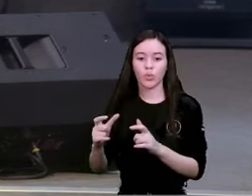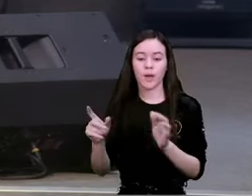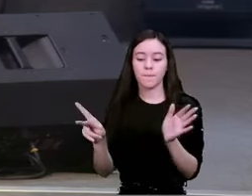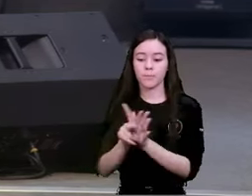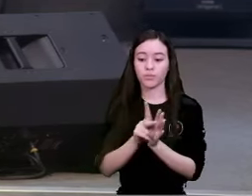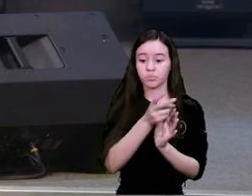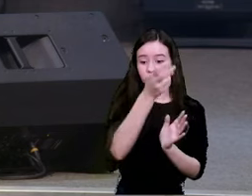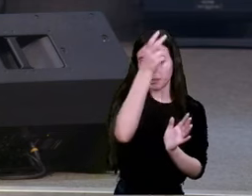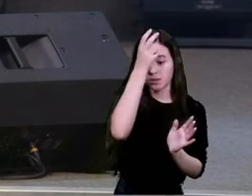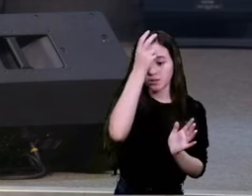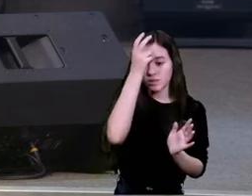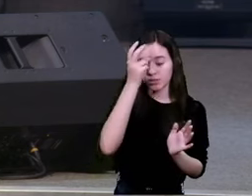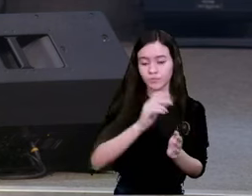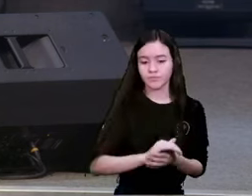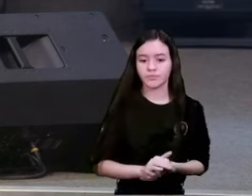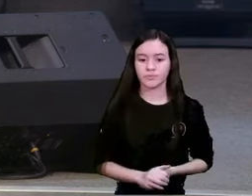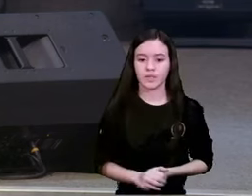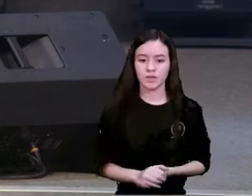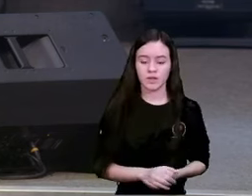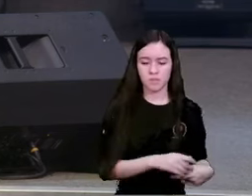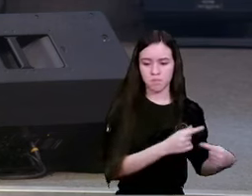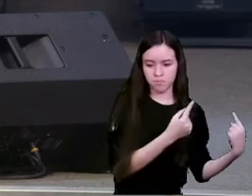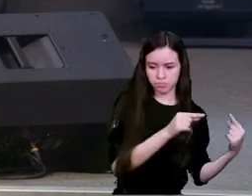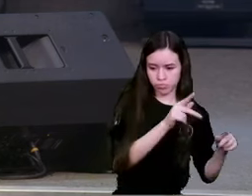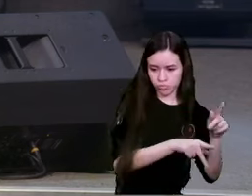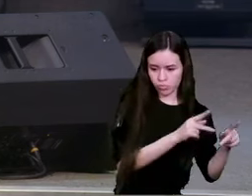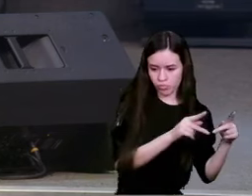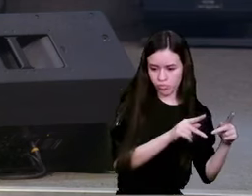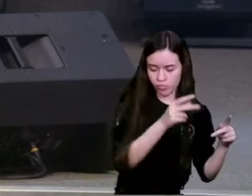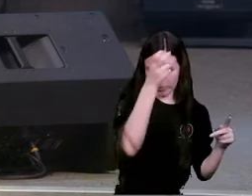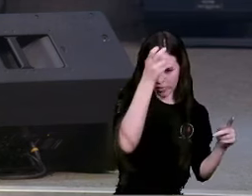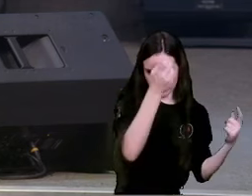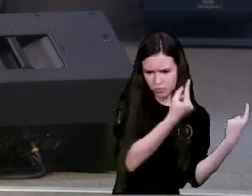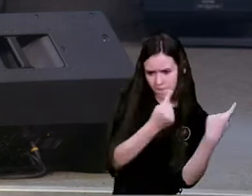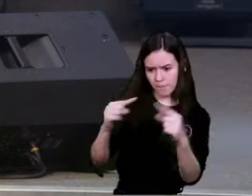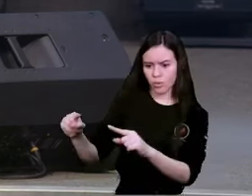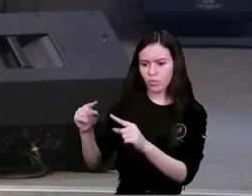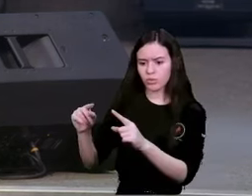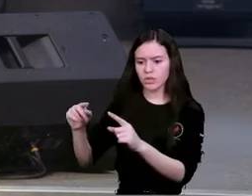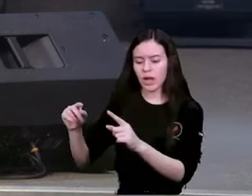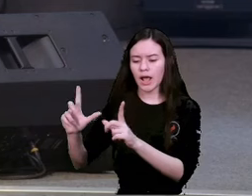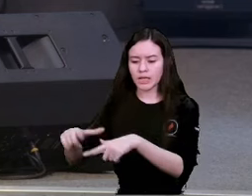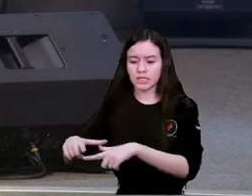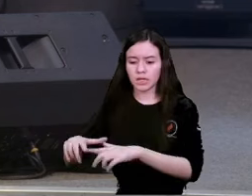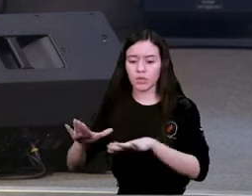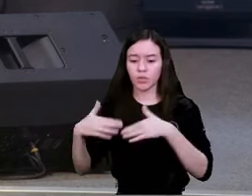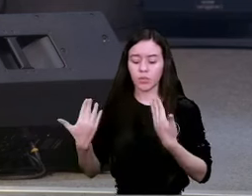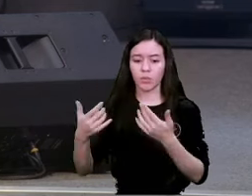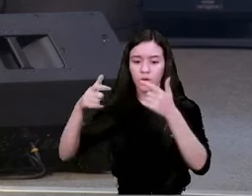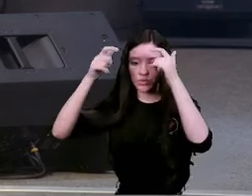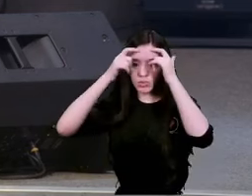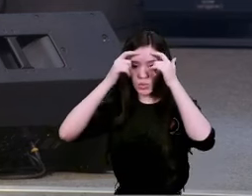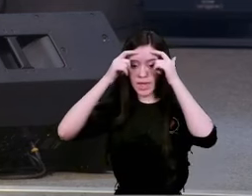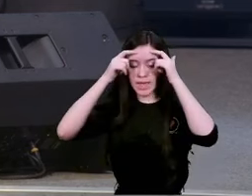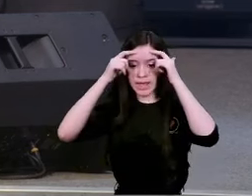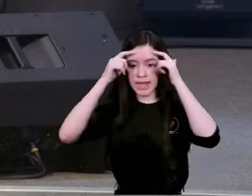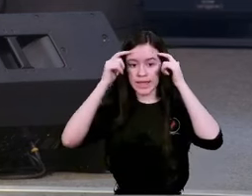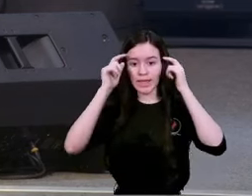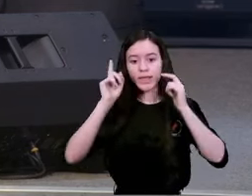Egito. As tropas que marchavam do Egito para Israel, quando o rei que sentava no trono